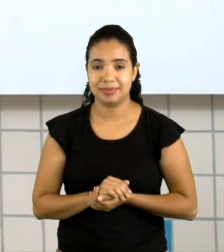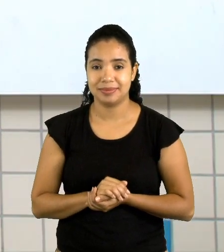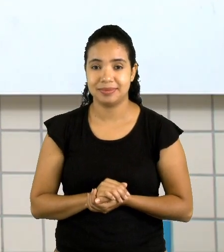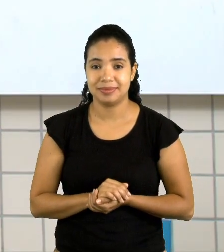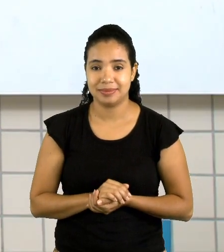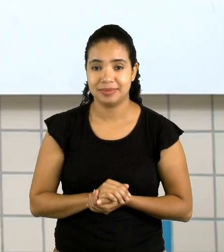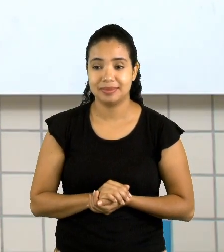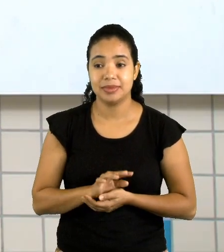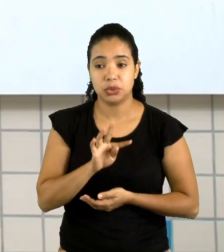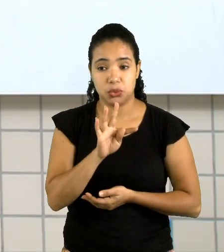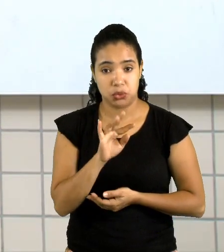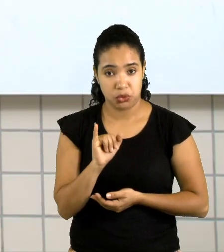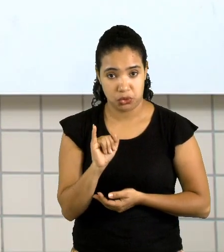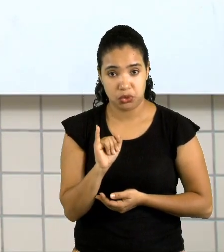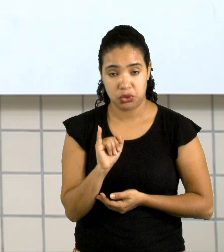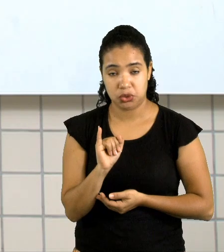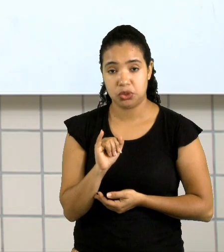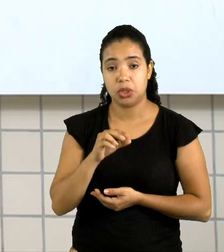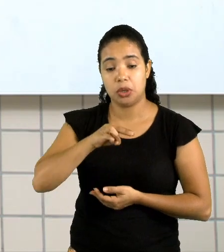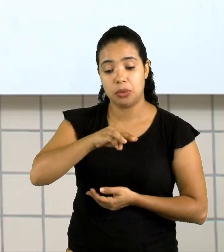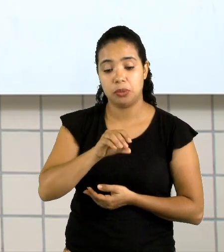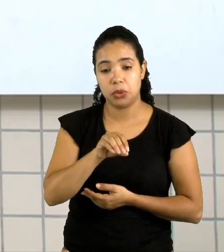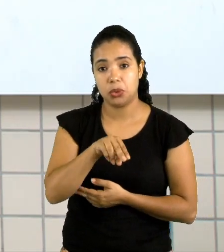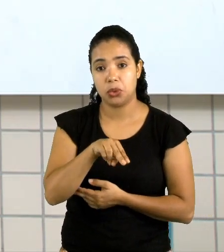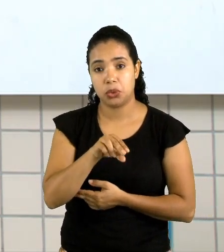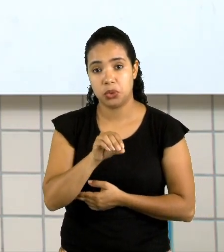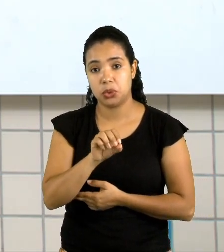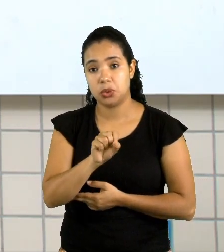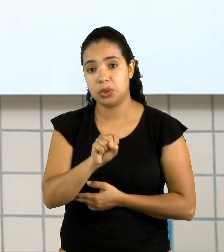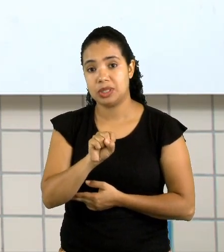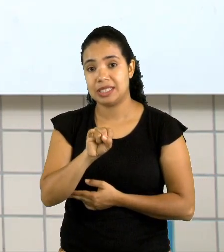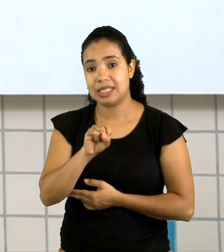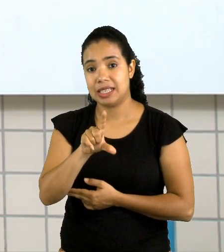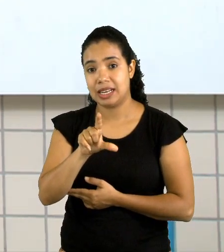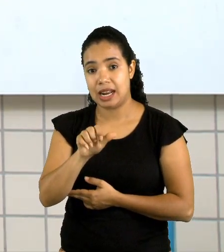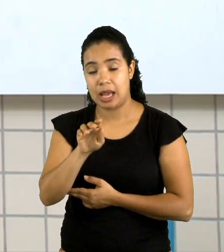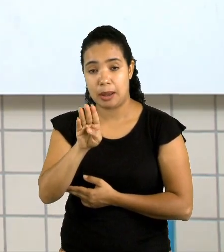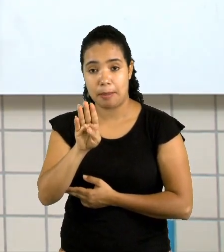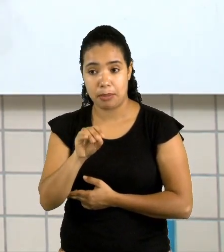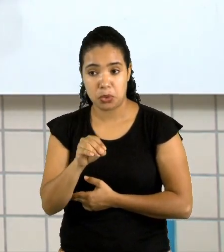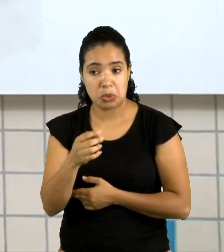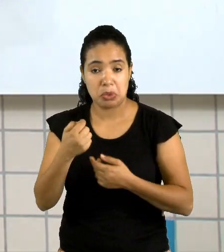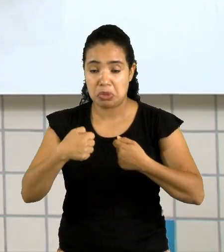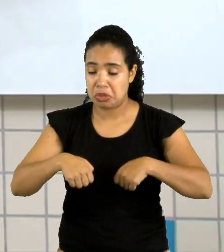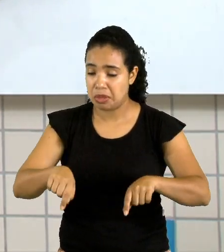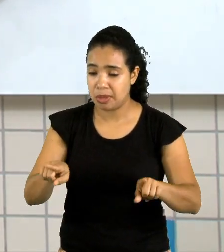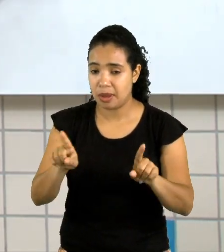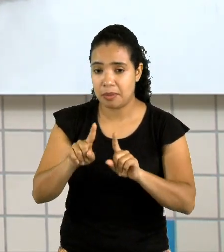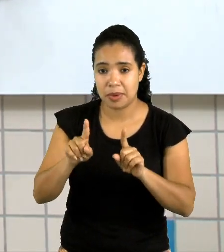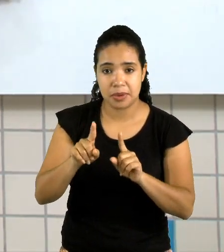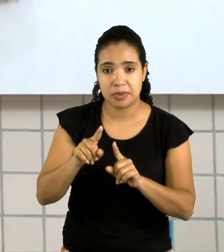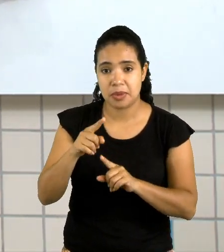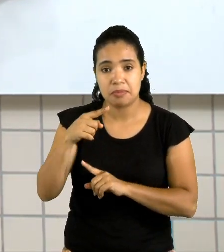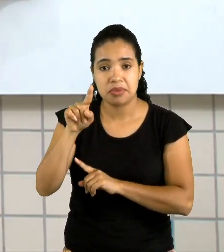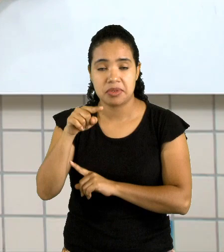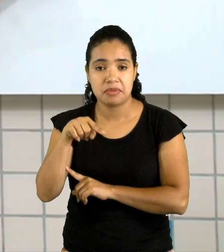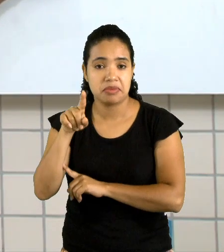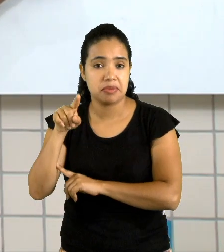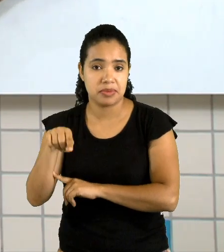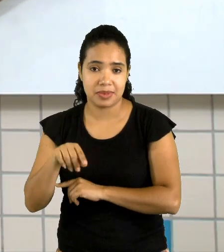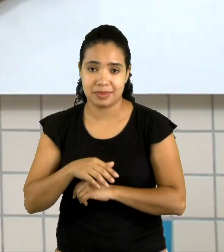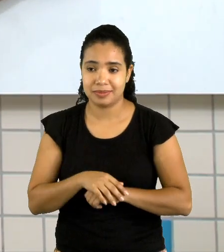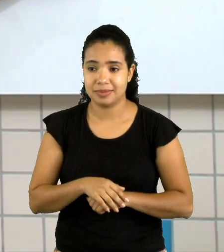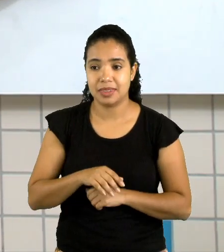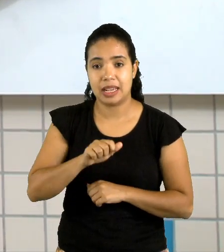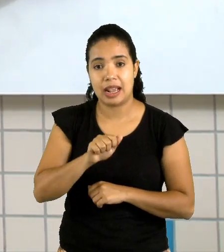O ti, monossílabo tônico, não precisou de acento, ele não faz parte da regra A, E, I,